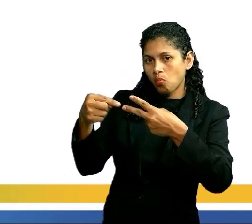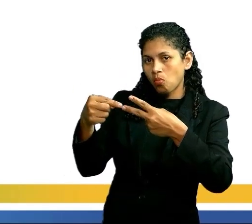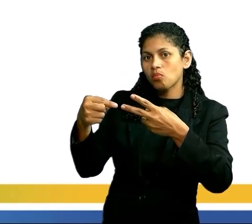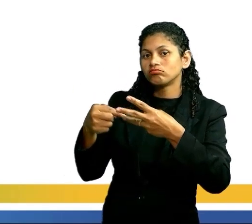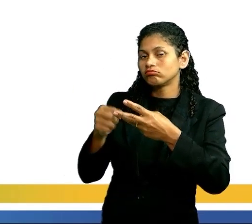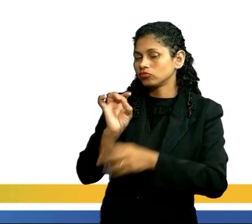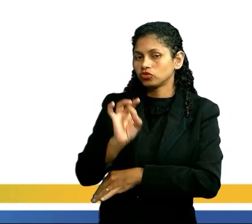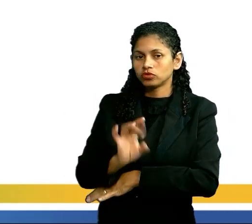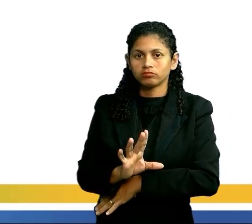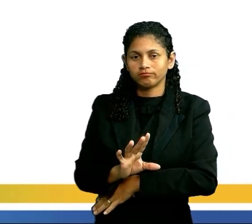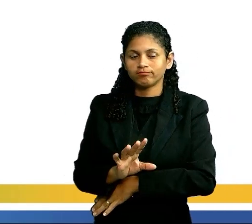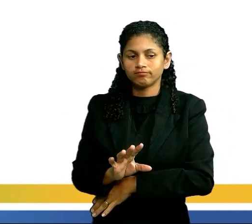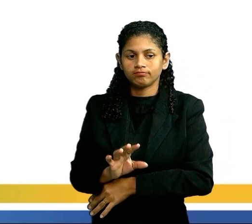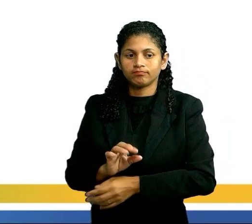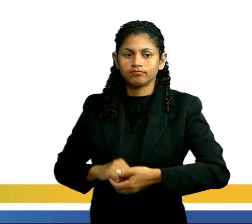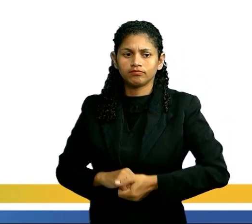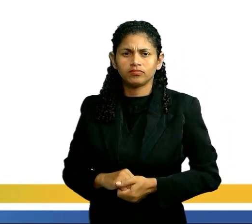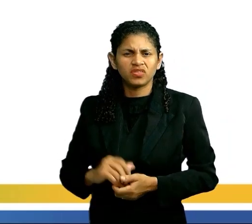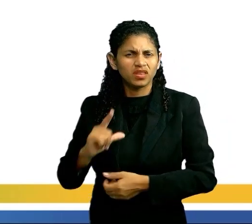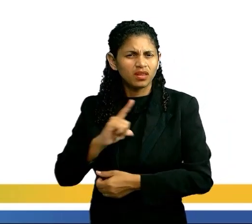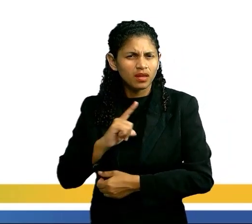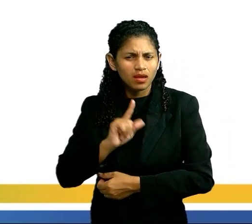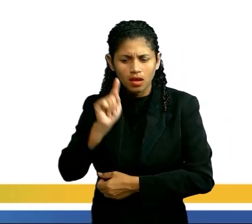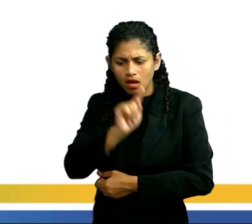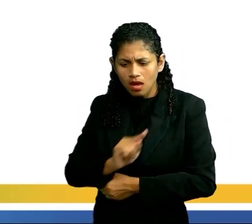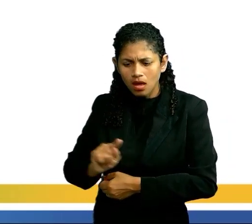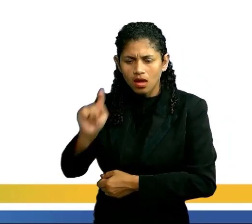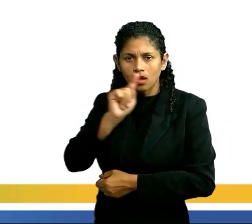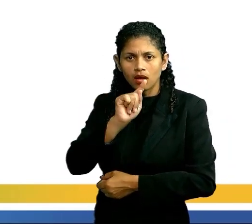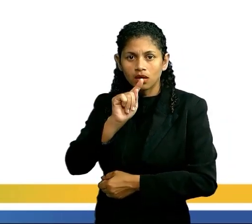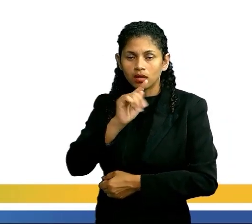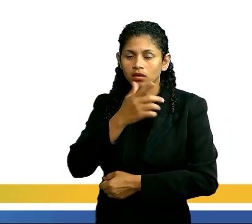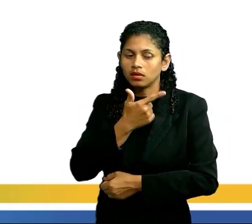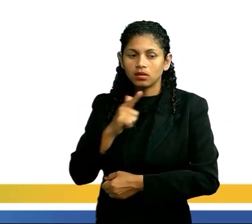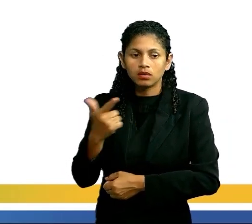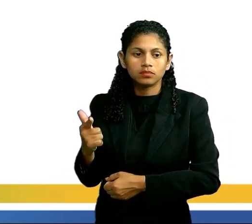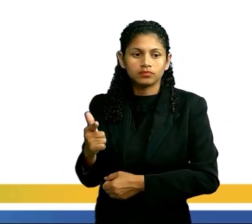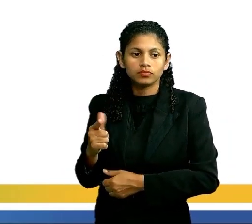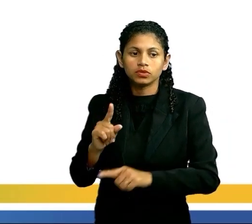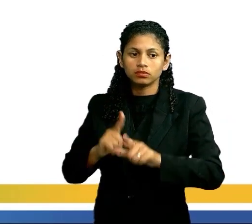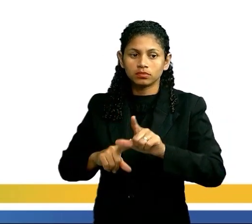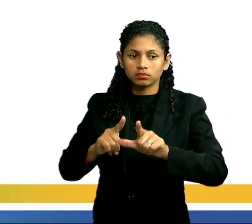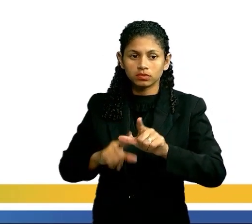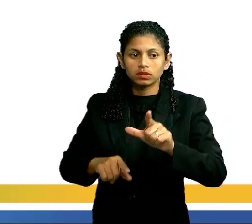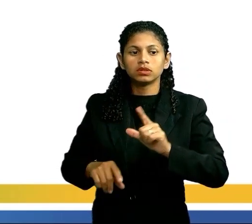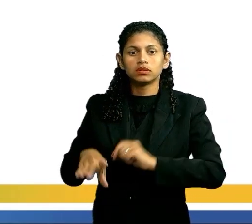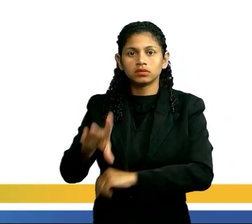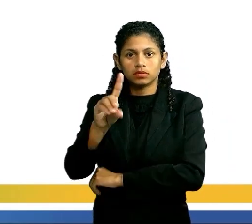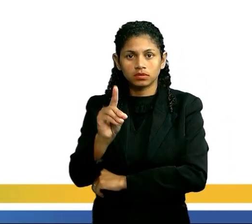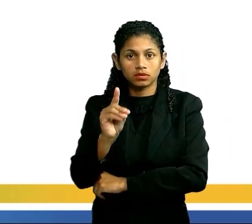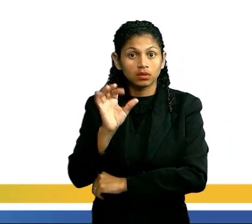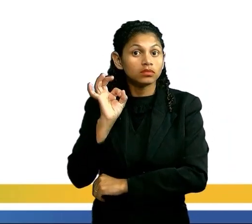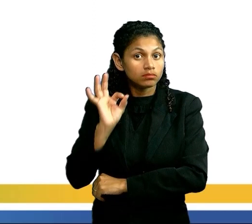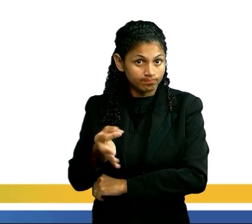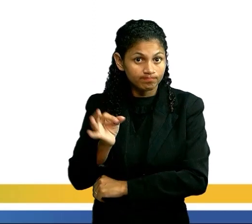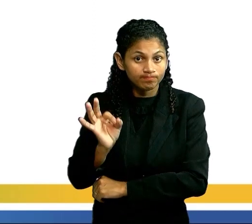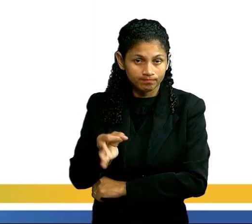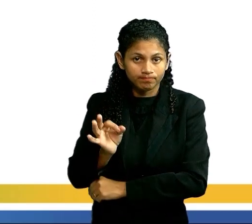aqui? Não. Então, só restou uma alternativa correta, que é a alternativa D,